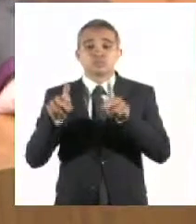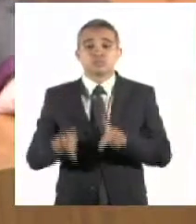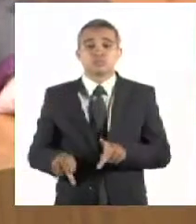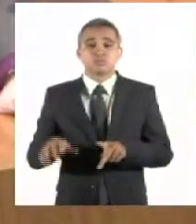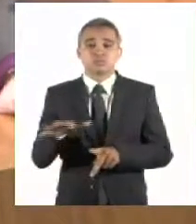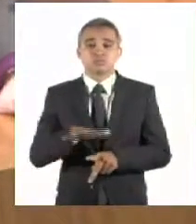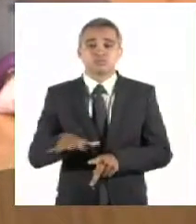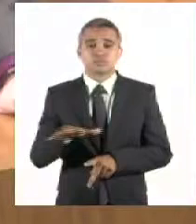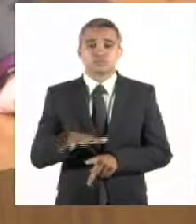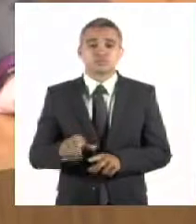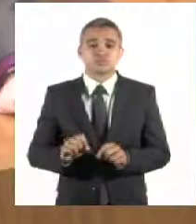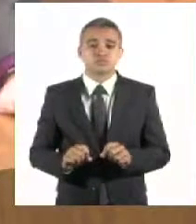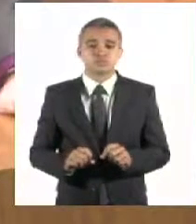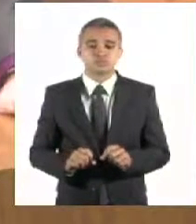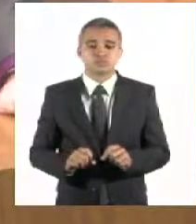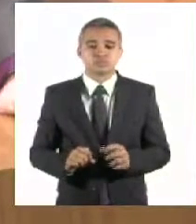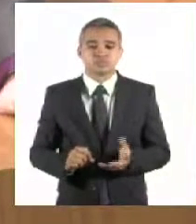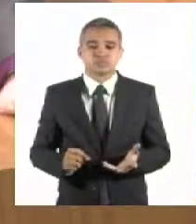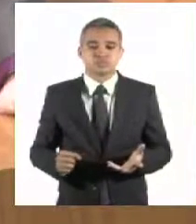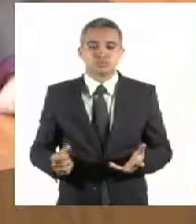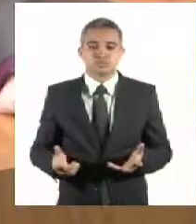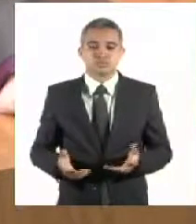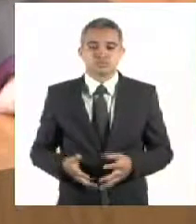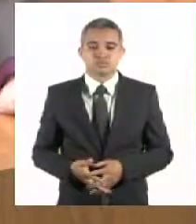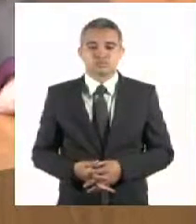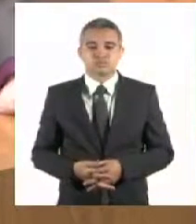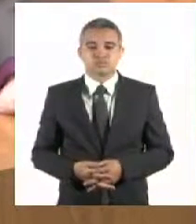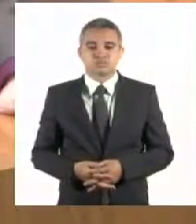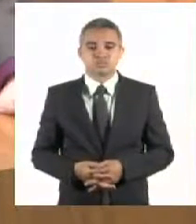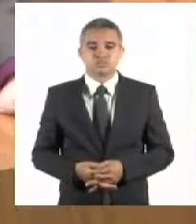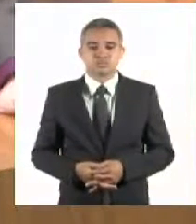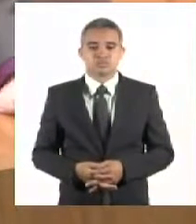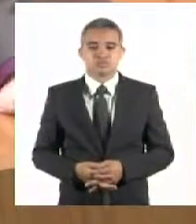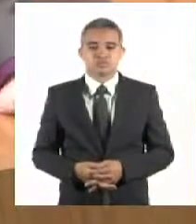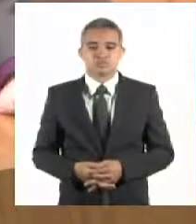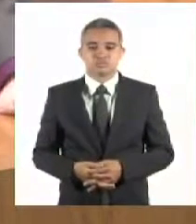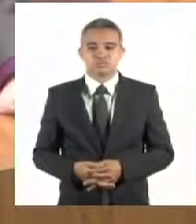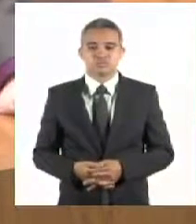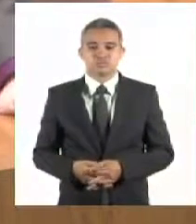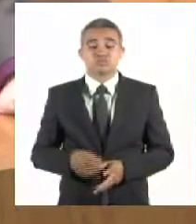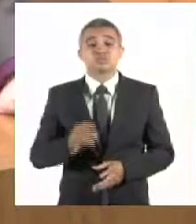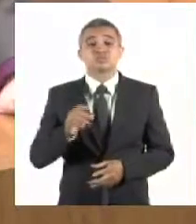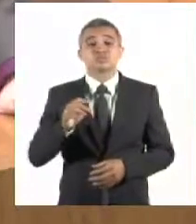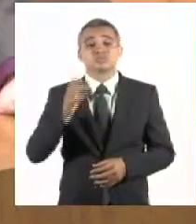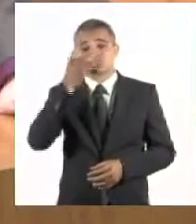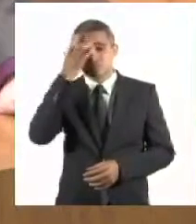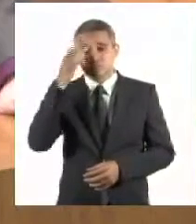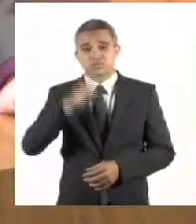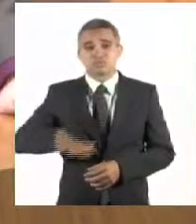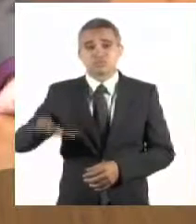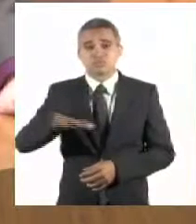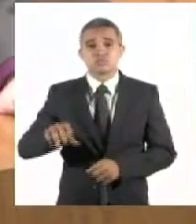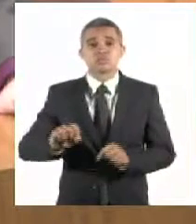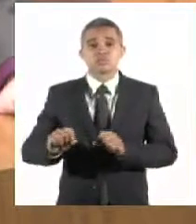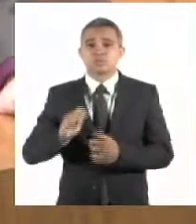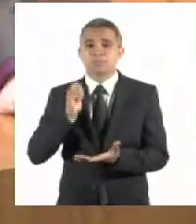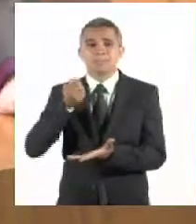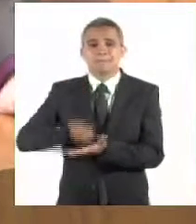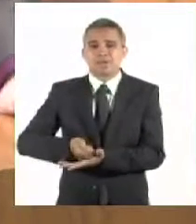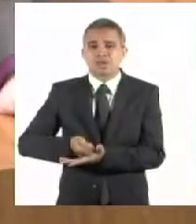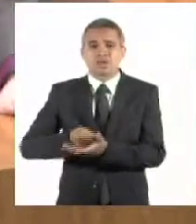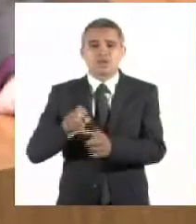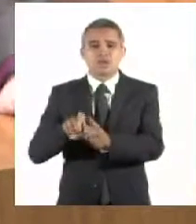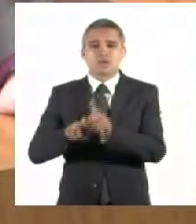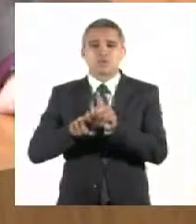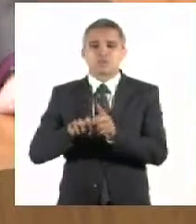cogita até de direito à greve, ao não pagamento de contas